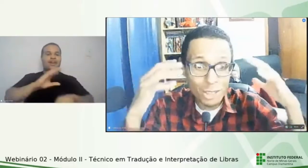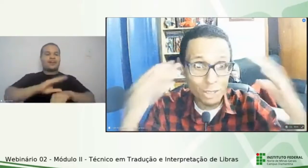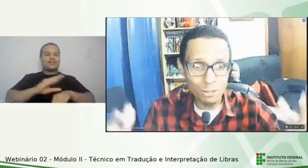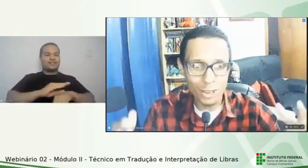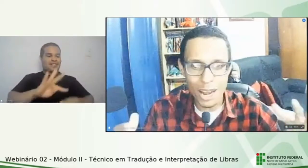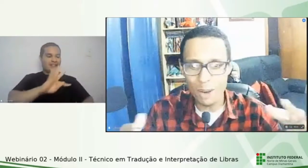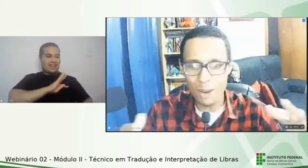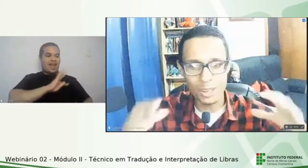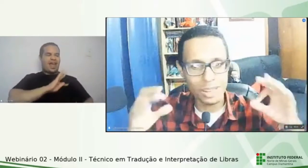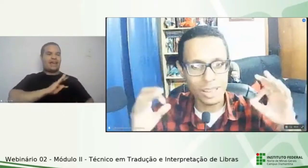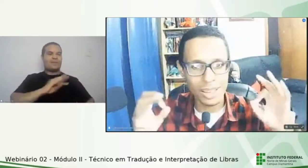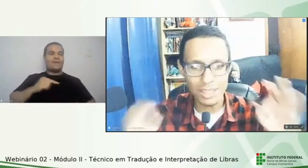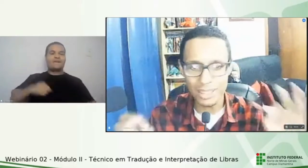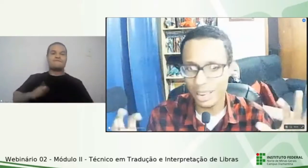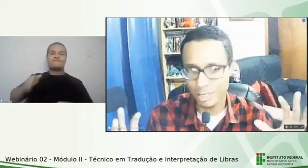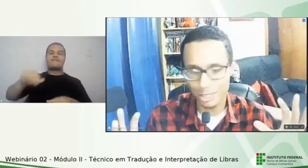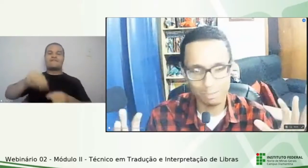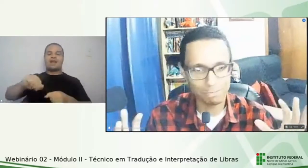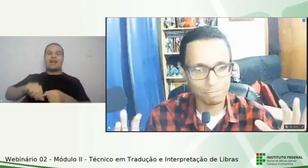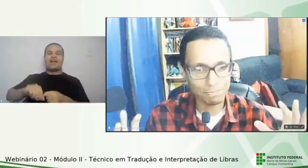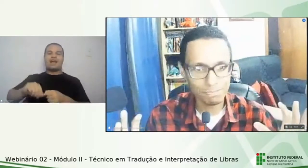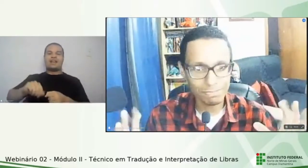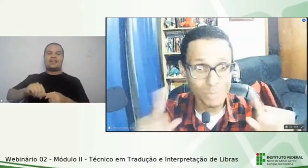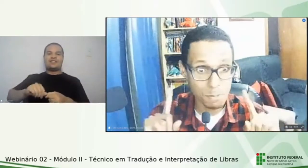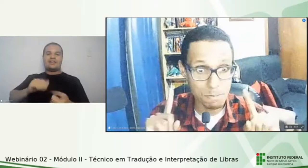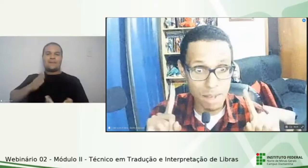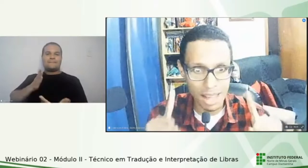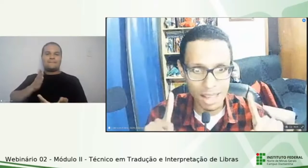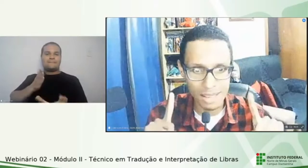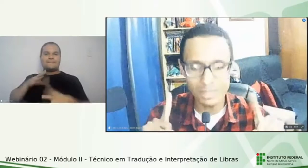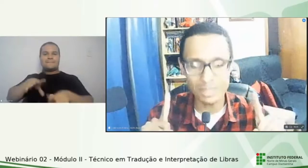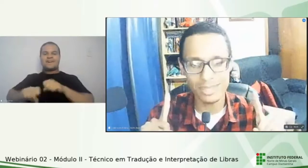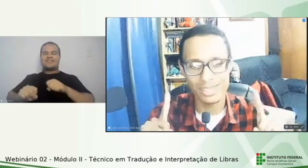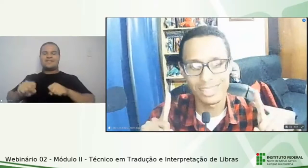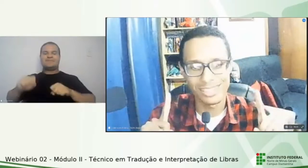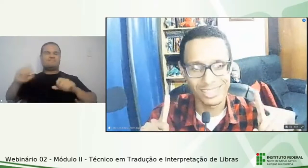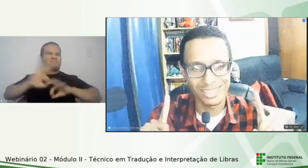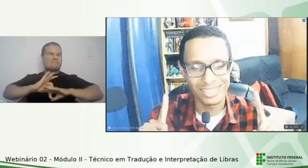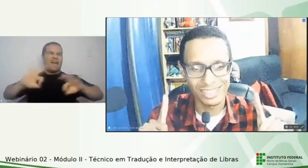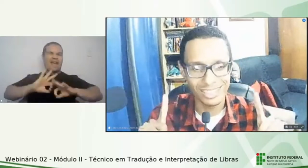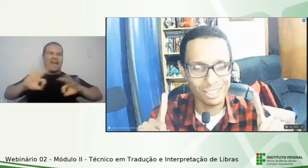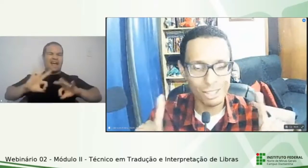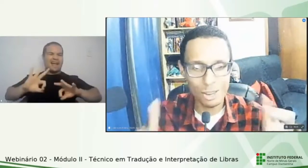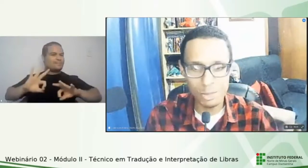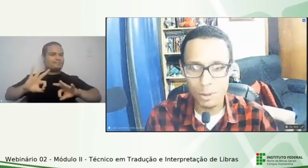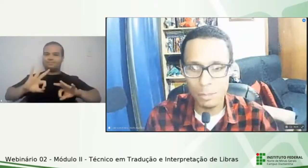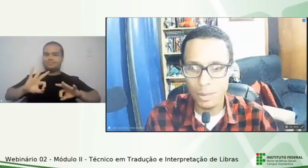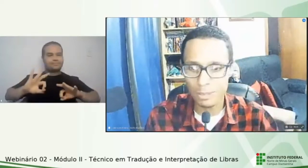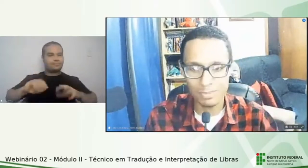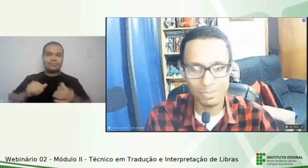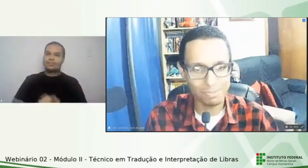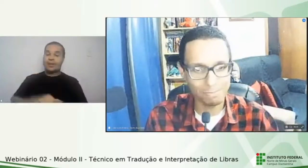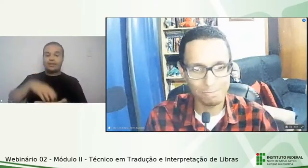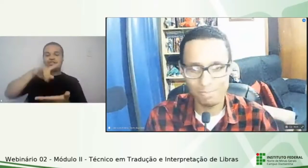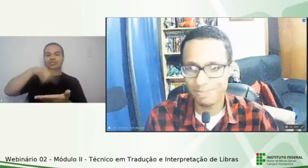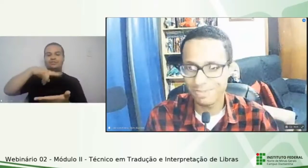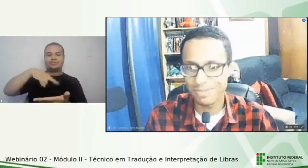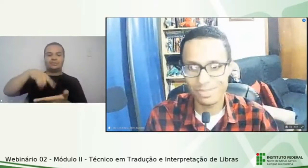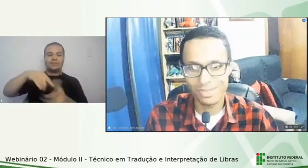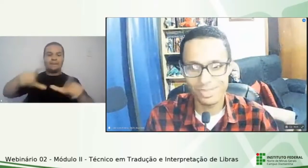do Instituto Federal. Excelente. Mas só o diploma